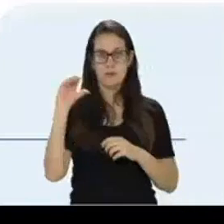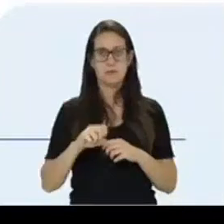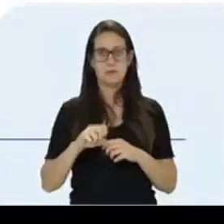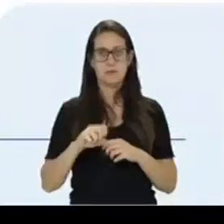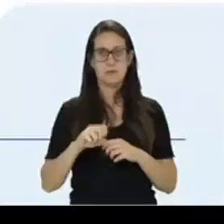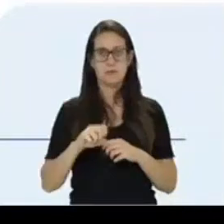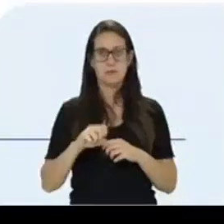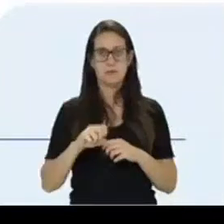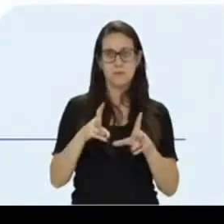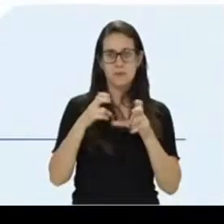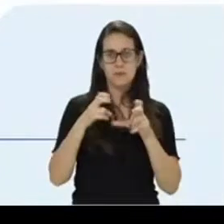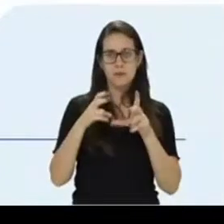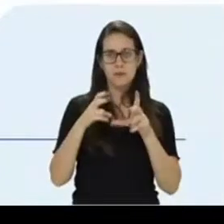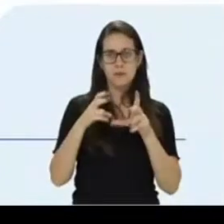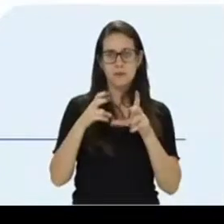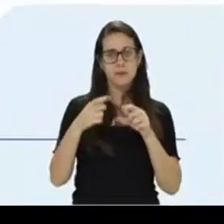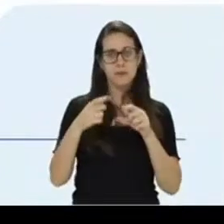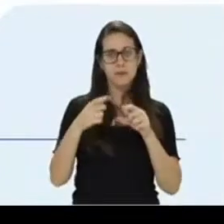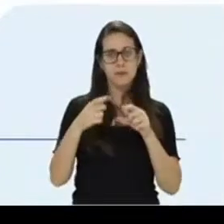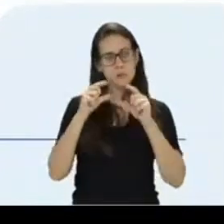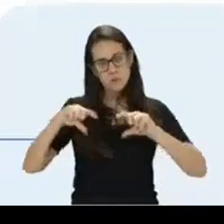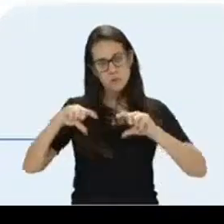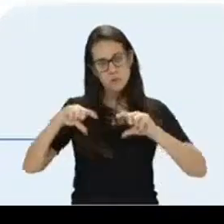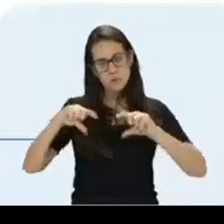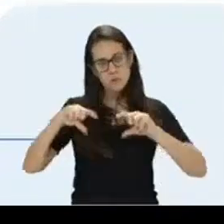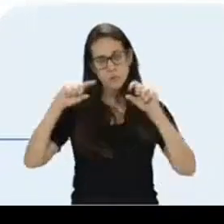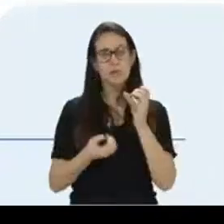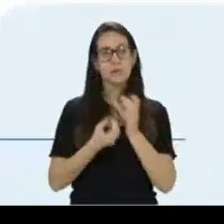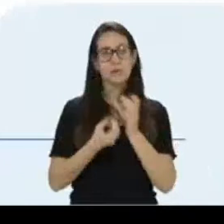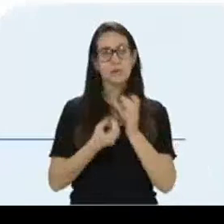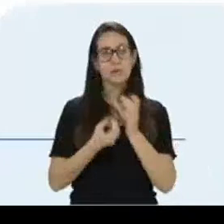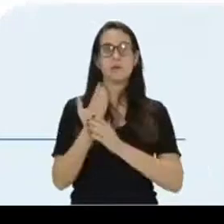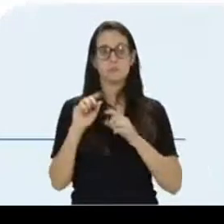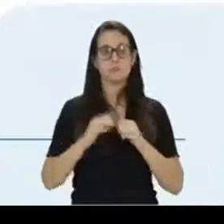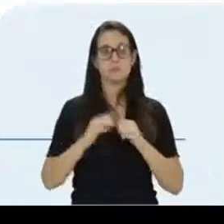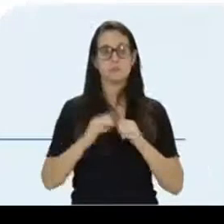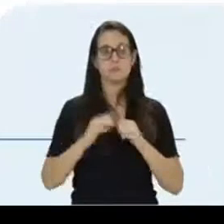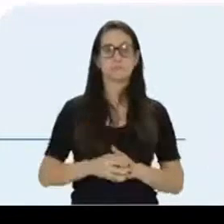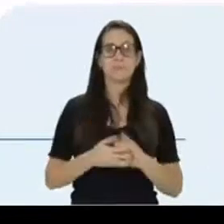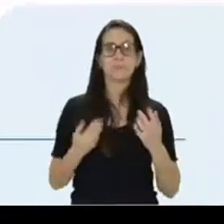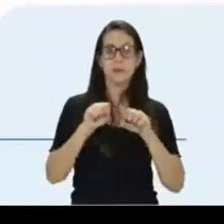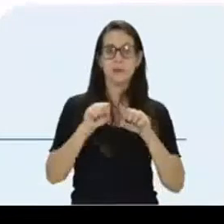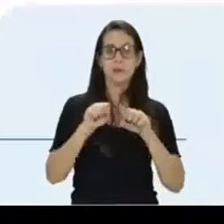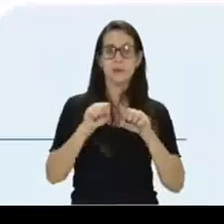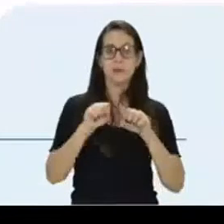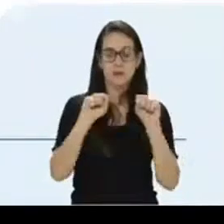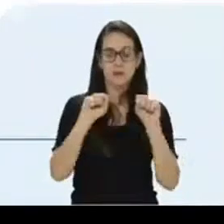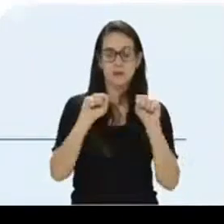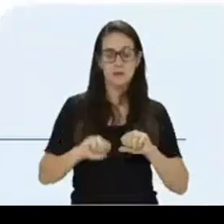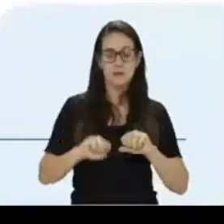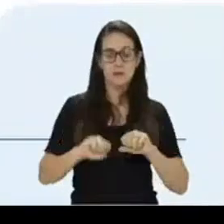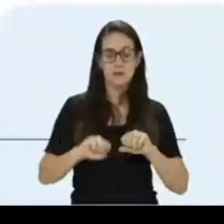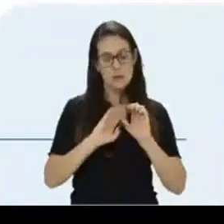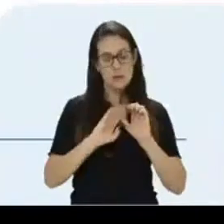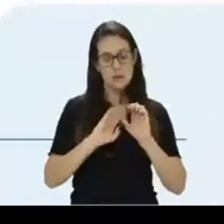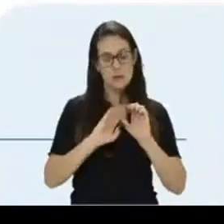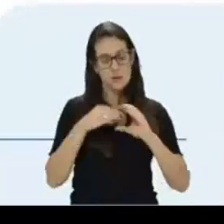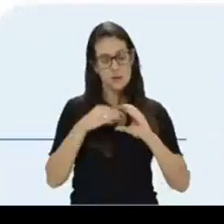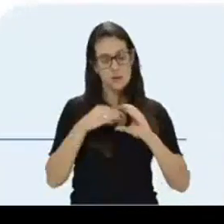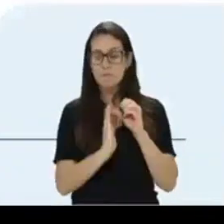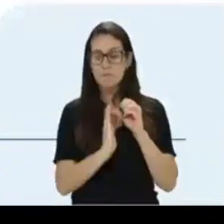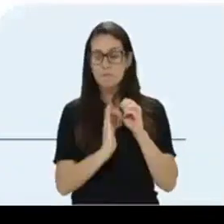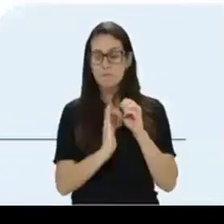que a partir da carioteca é que são formados os retículos endoplasmáticos. Então, eles são sistemas de endomembranas formadas